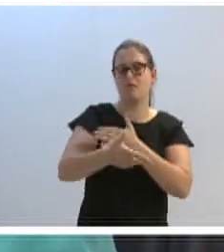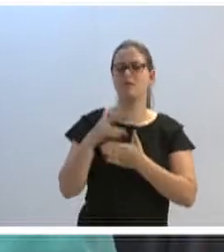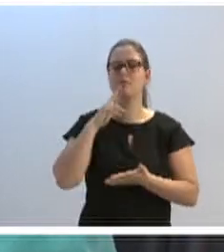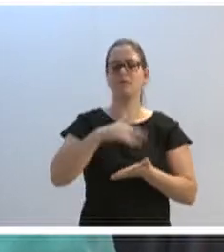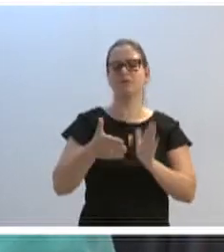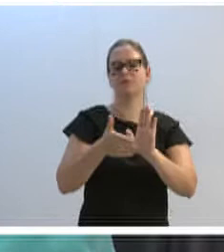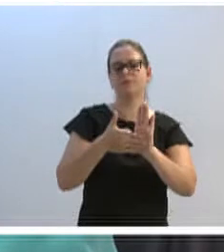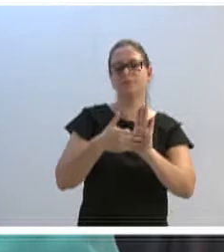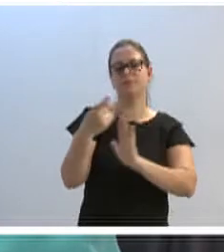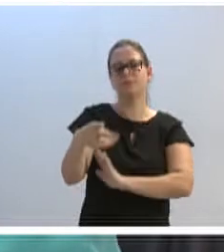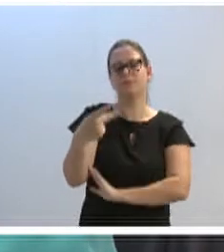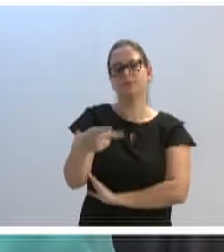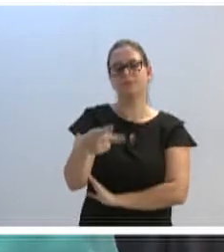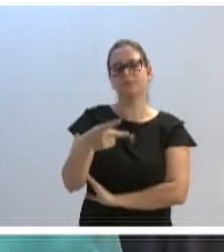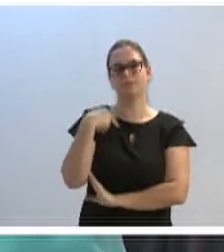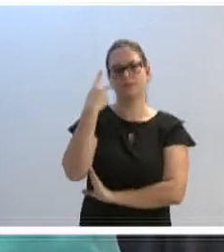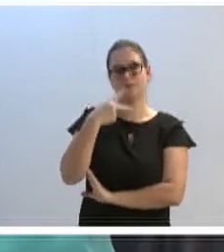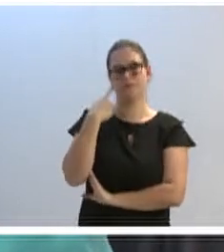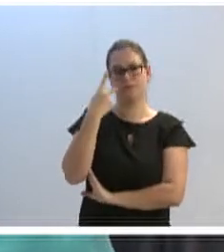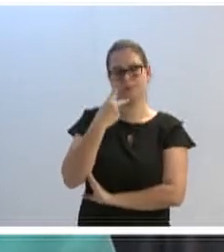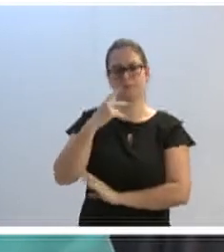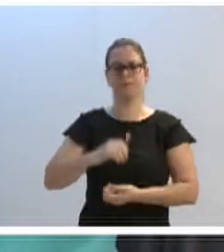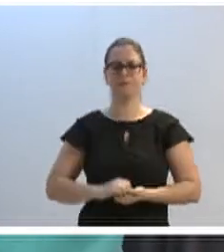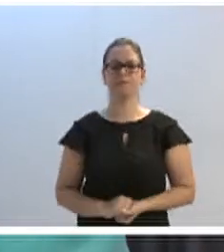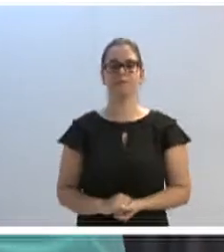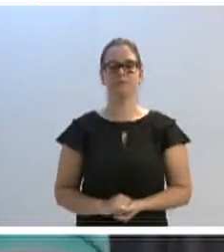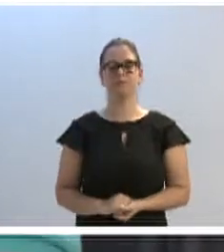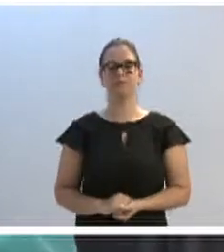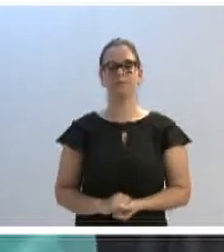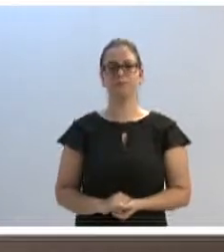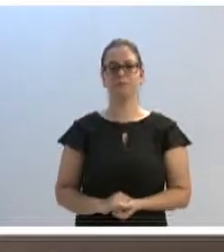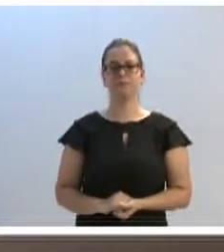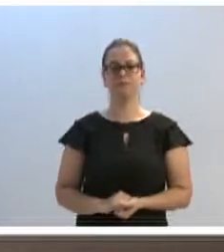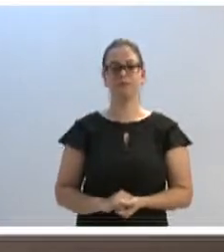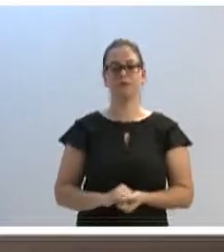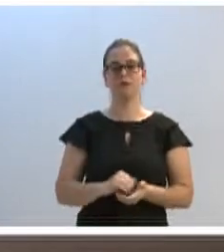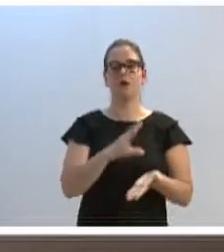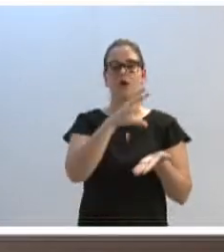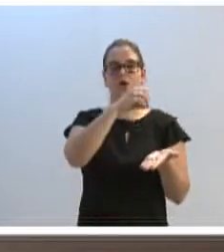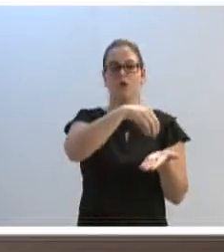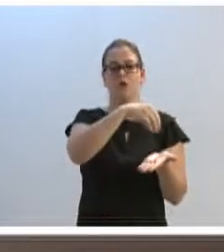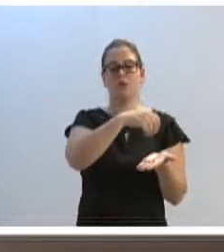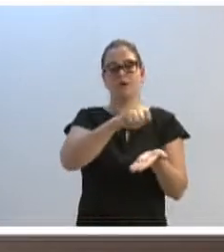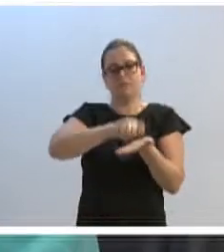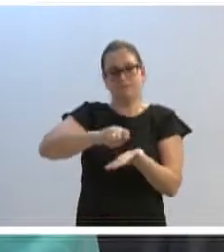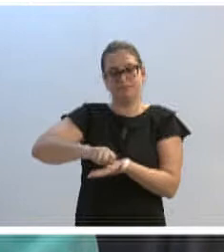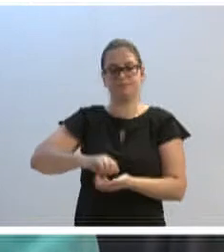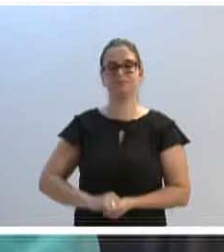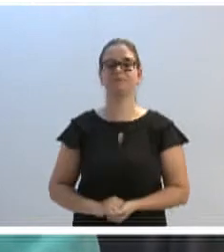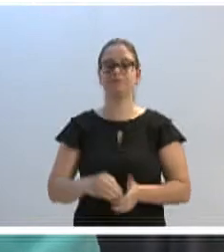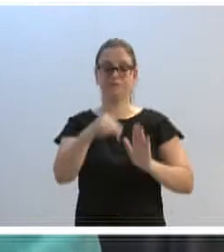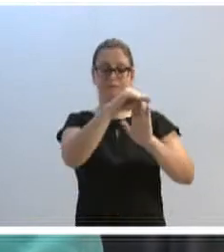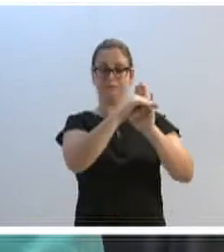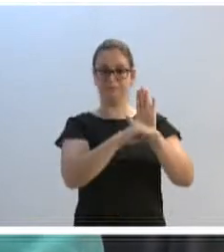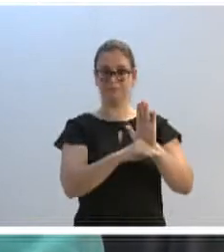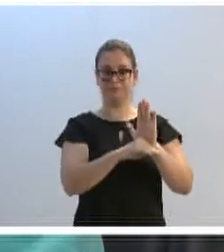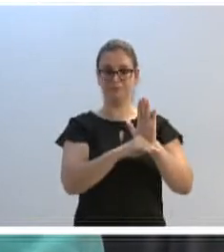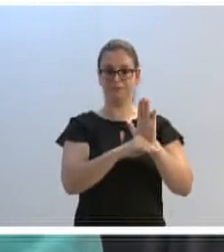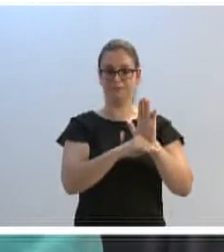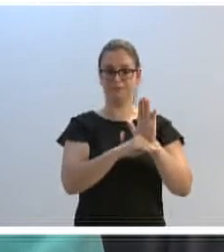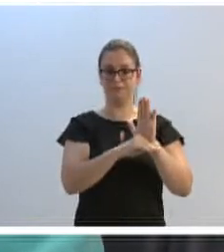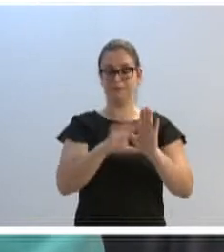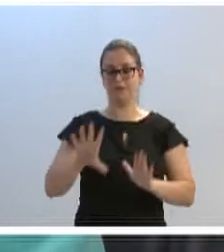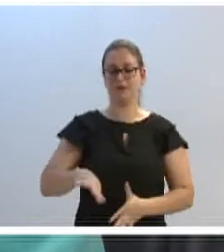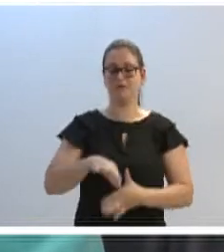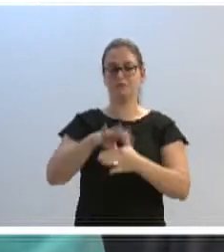resposta à proposição dos senhores vereadores. A cópia aos autores. Matéria da ordem do dia. Eleição